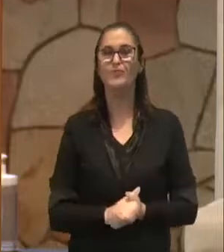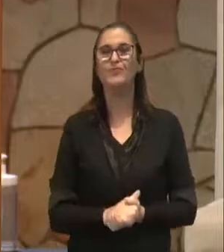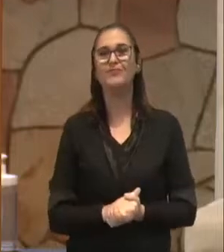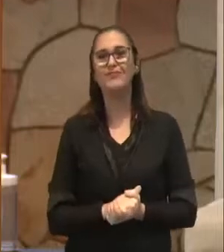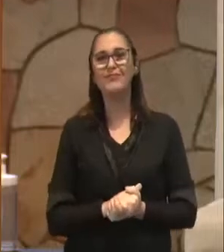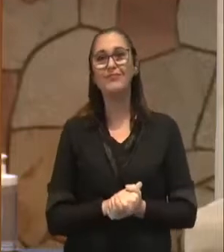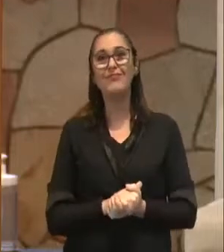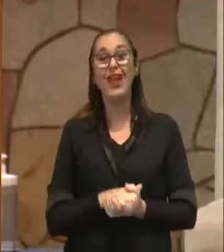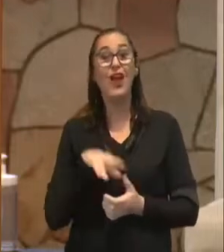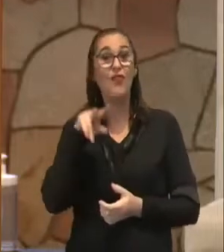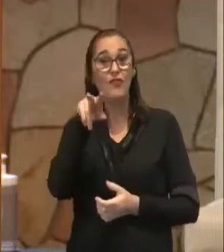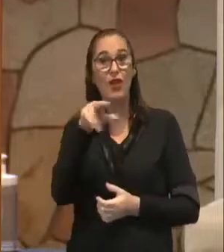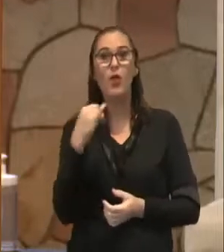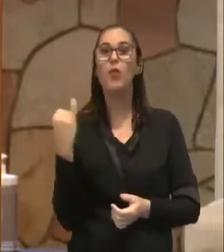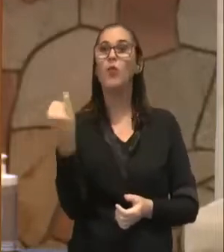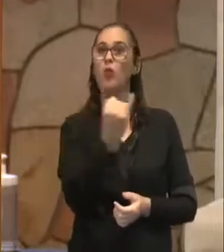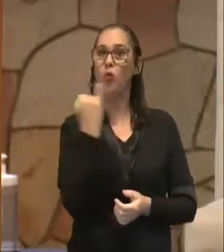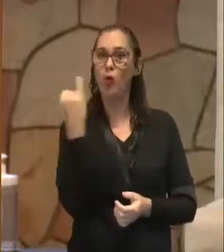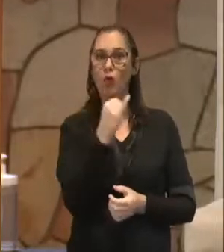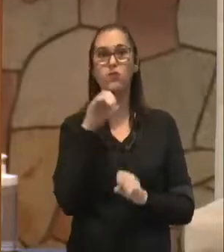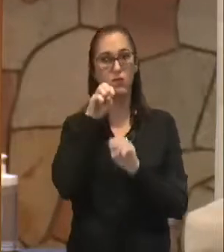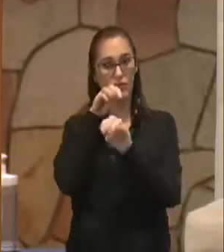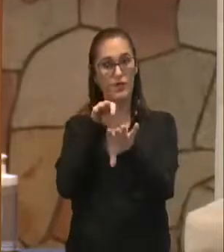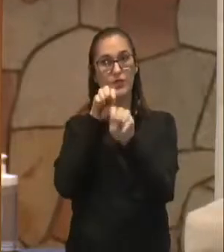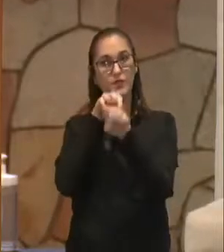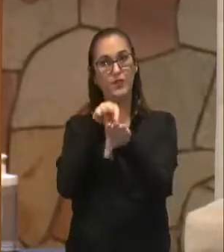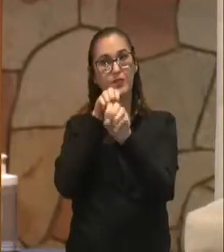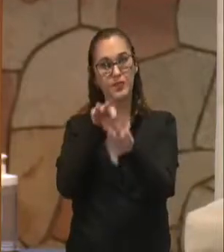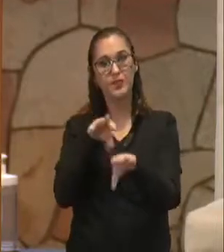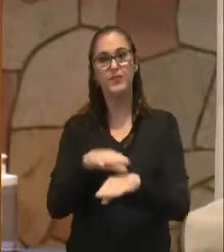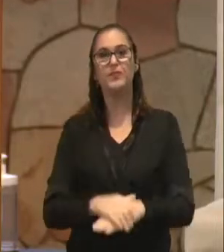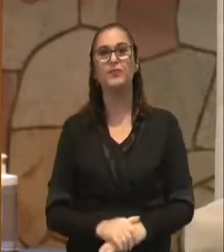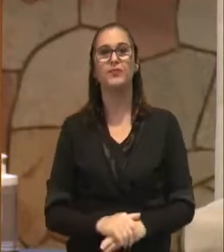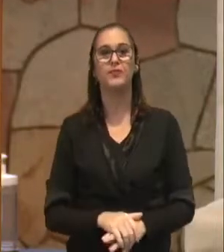nós vemos um outro importante ensino.